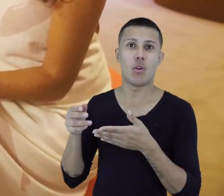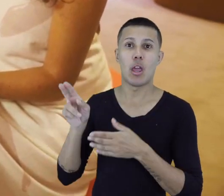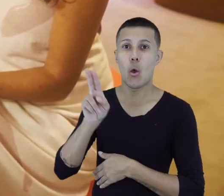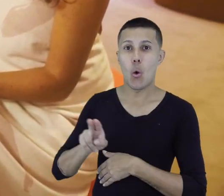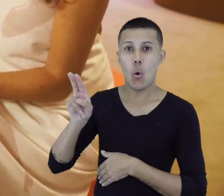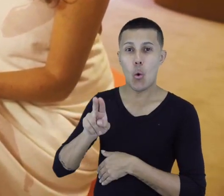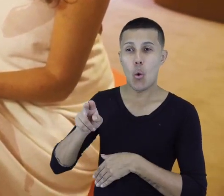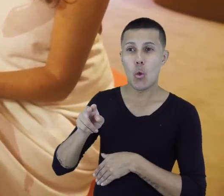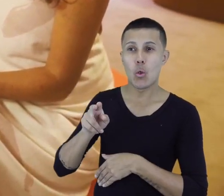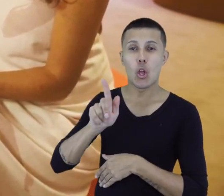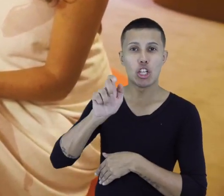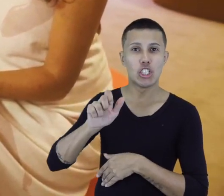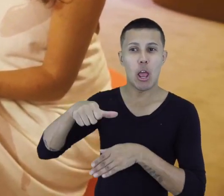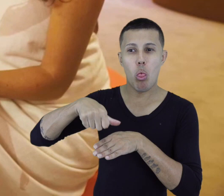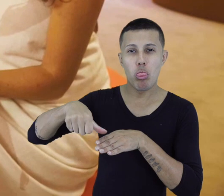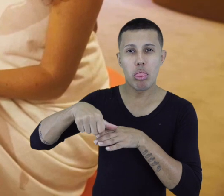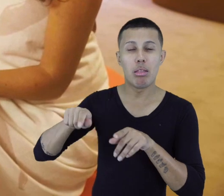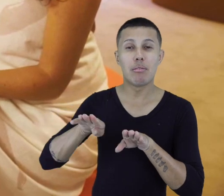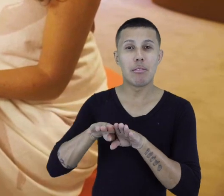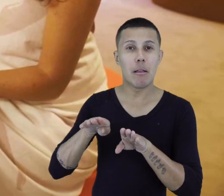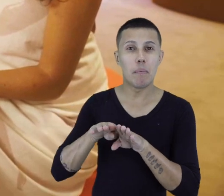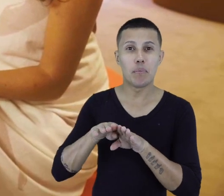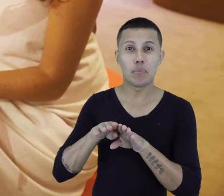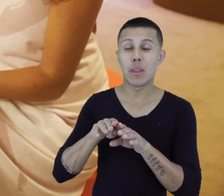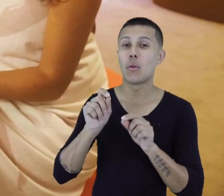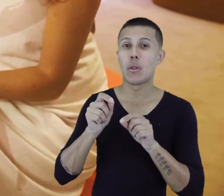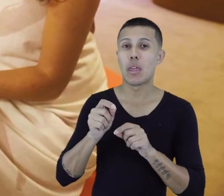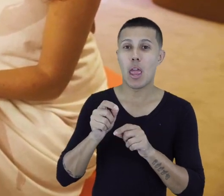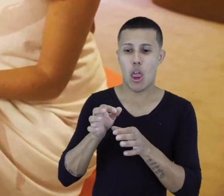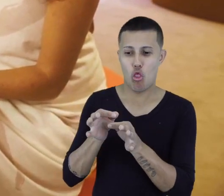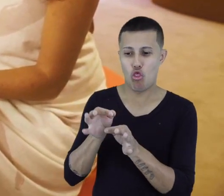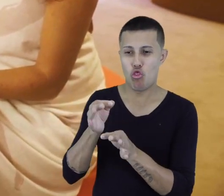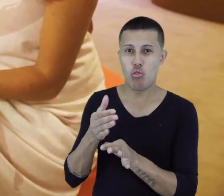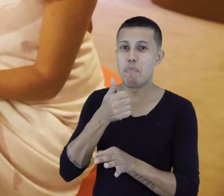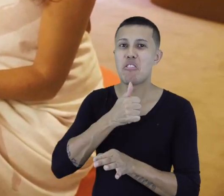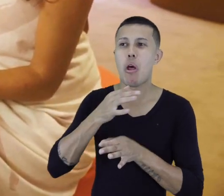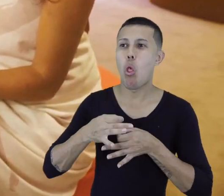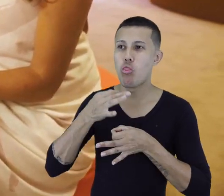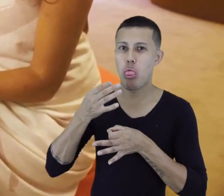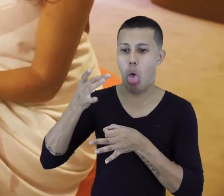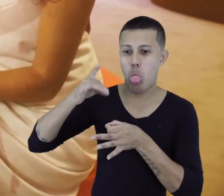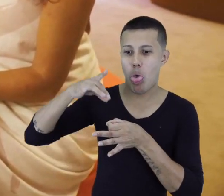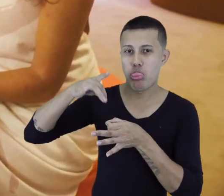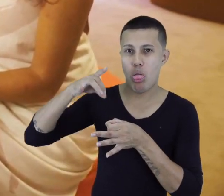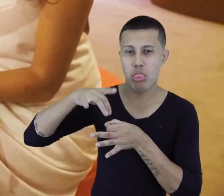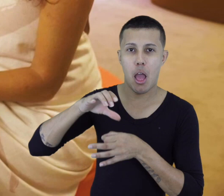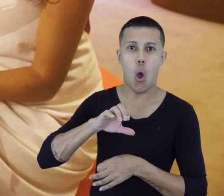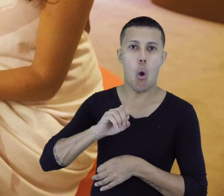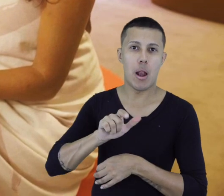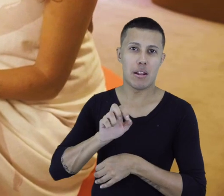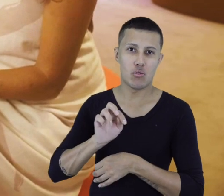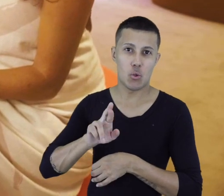uso do lubrificante com coletor menstrual. Menstruação já é algo que inovou agora, assim, né? Estamos